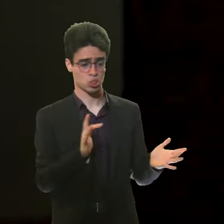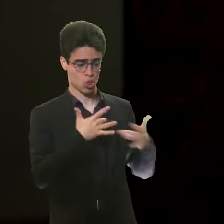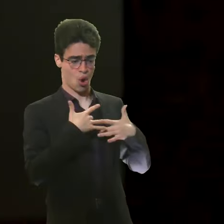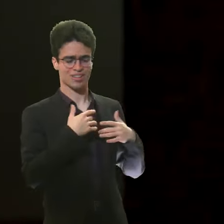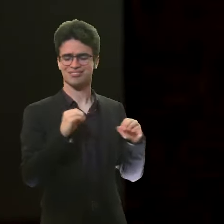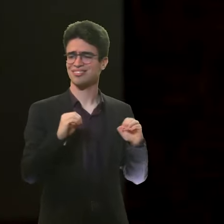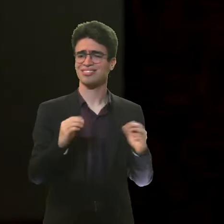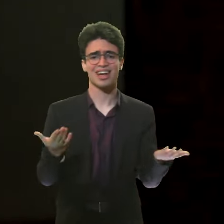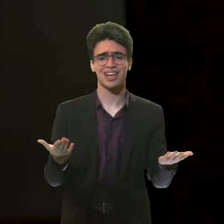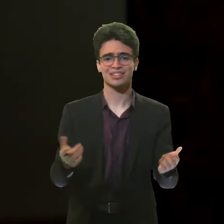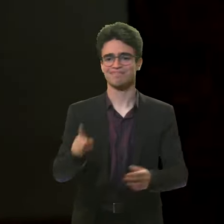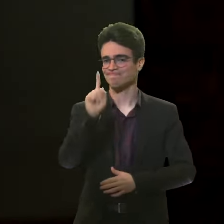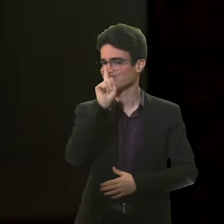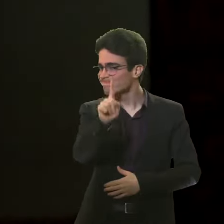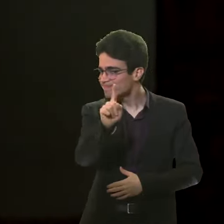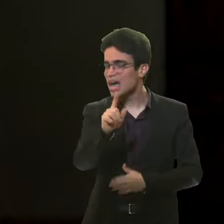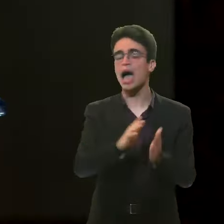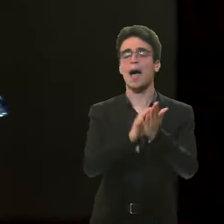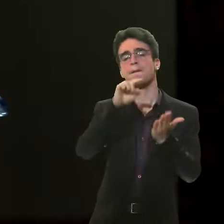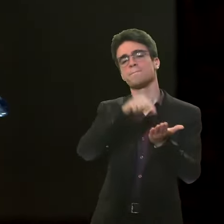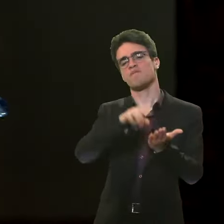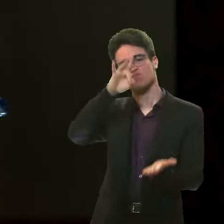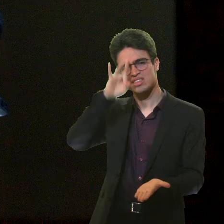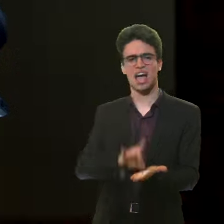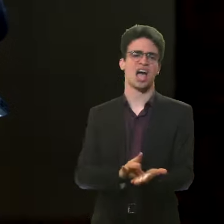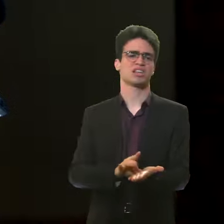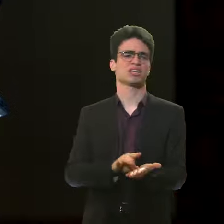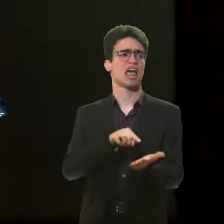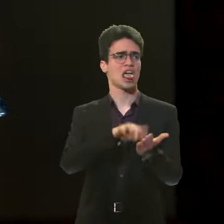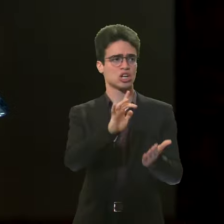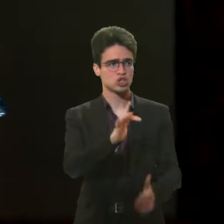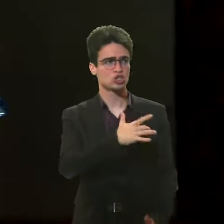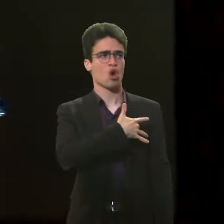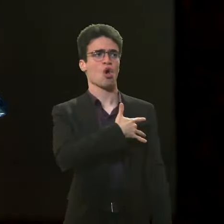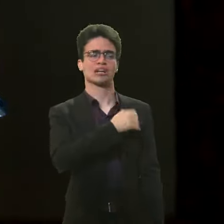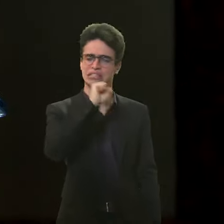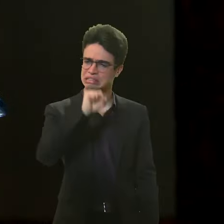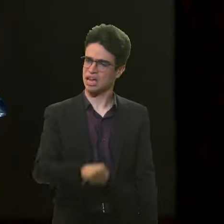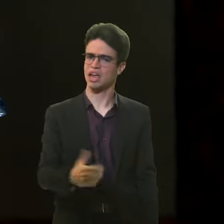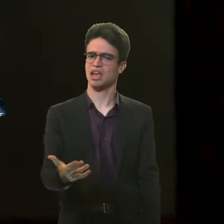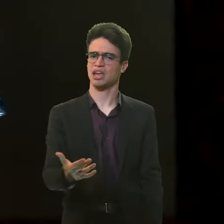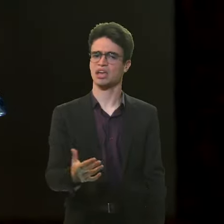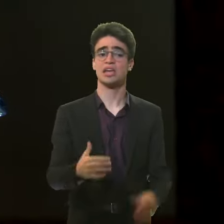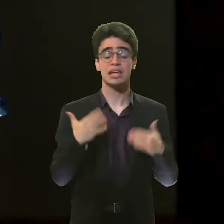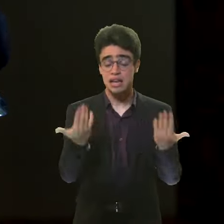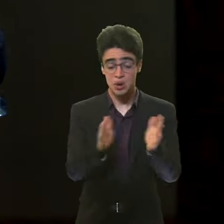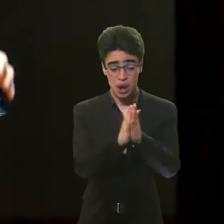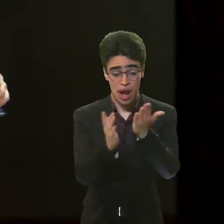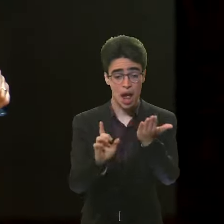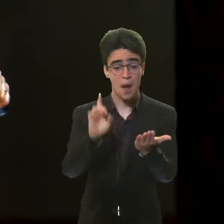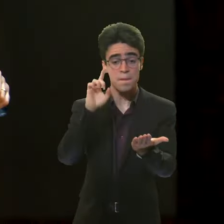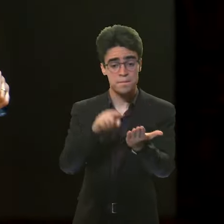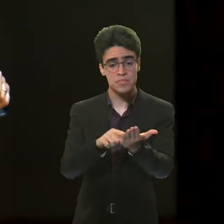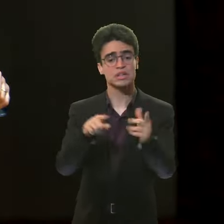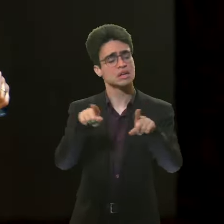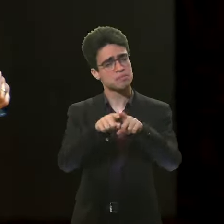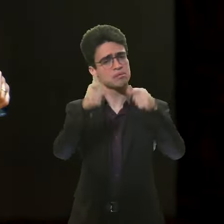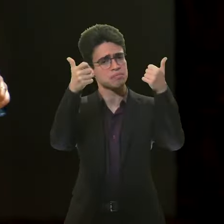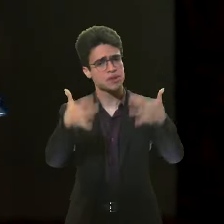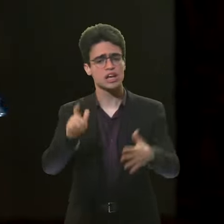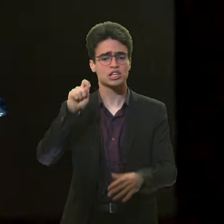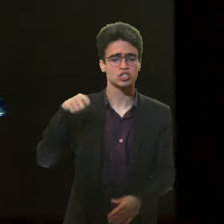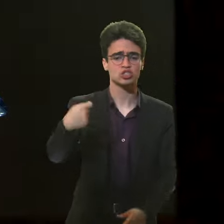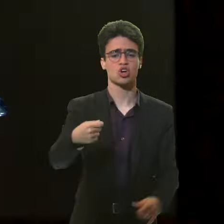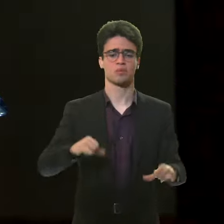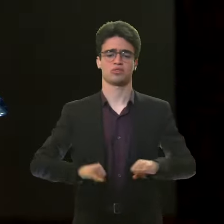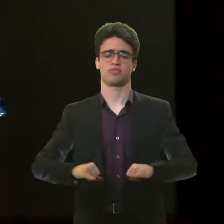coração. Mas a Bíblia é real, ela fala as nossas necessidades, ela fala a nossa condição humana, então ela fala sobre o sofrimento.